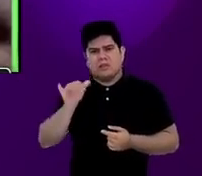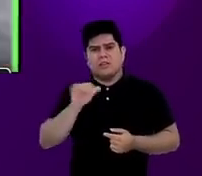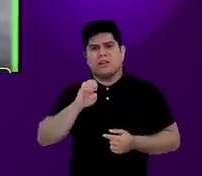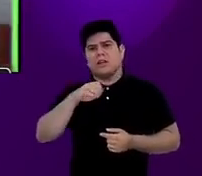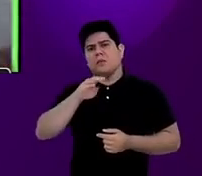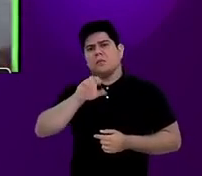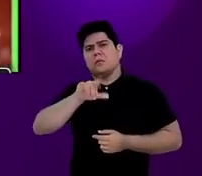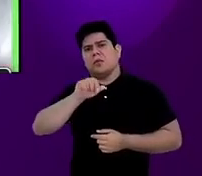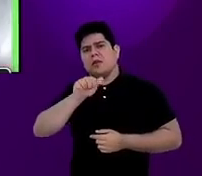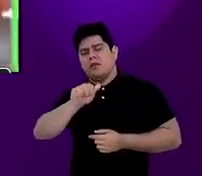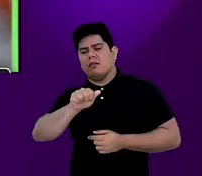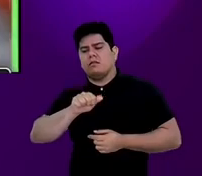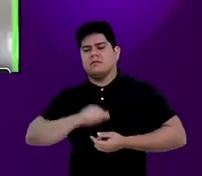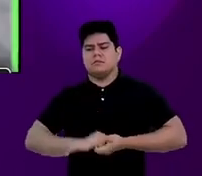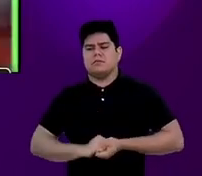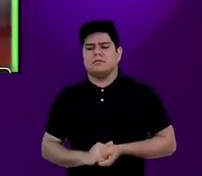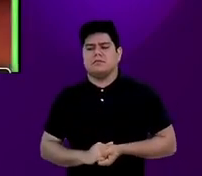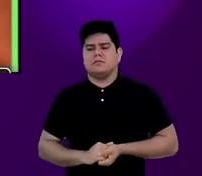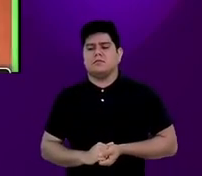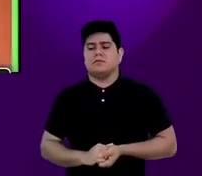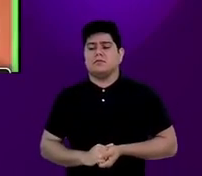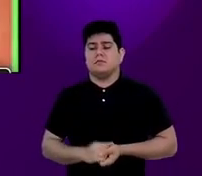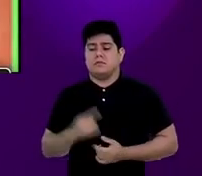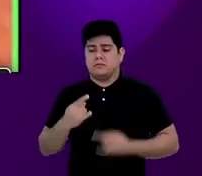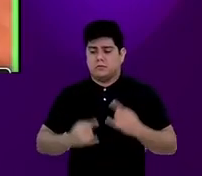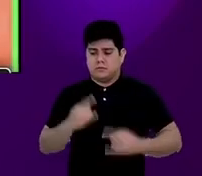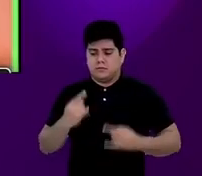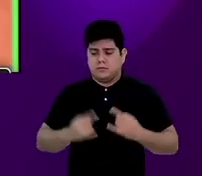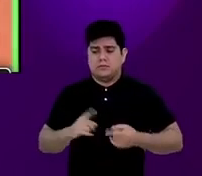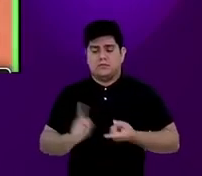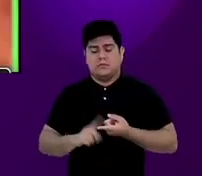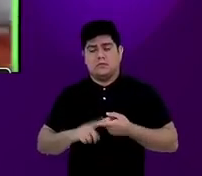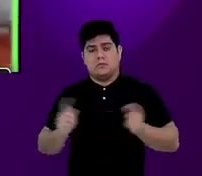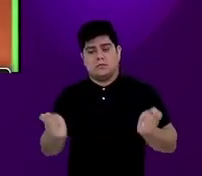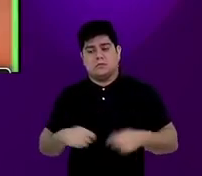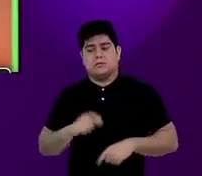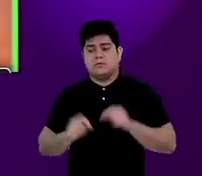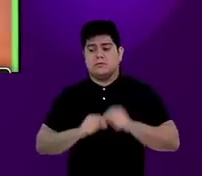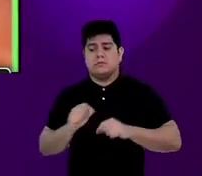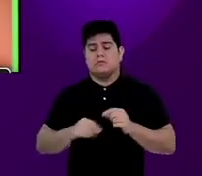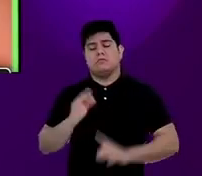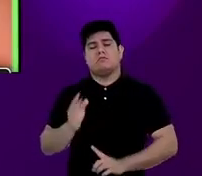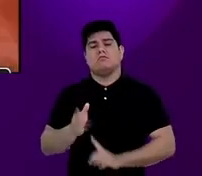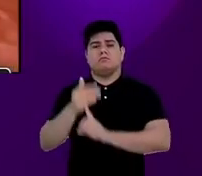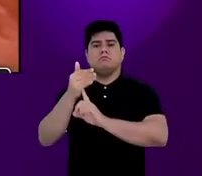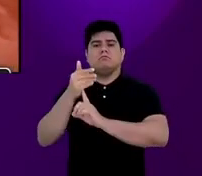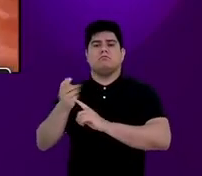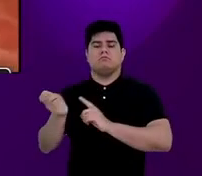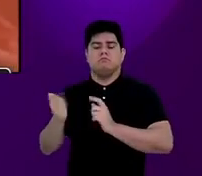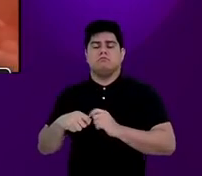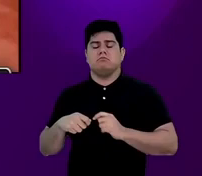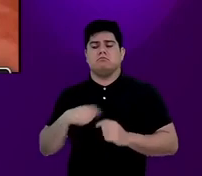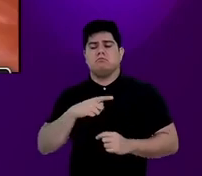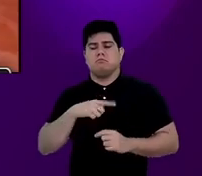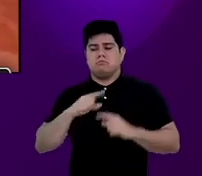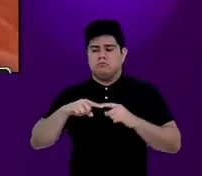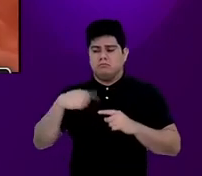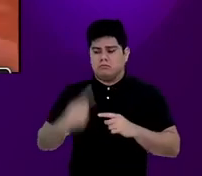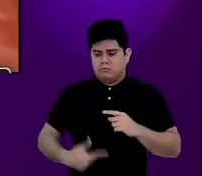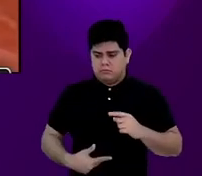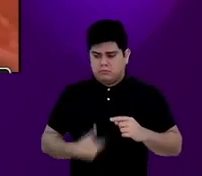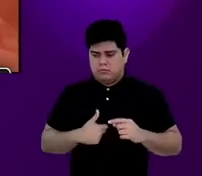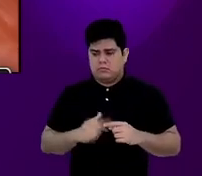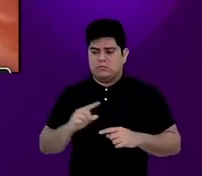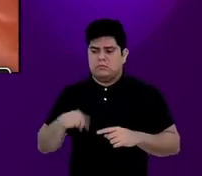lesão, né? Então, o robô e a possibilidade de fazer isso com tecnologia nos permite um pós-operatório muito melhor para os